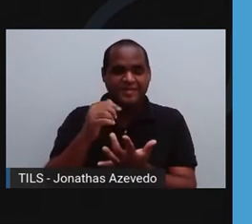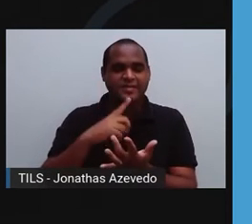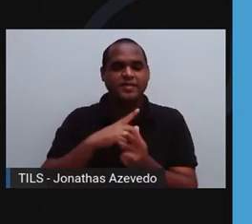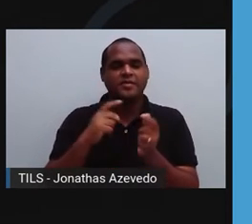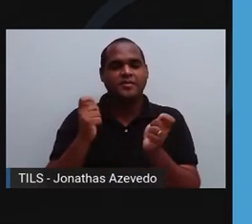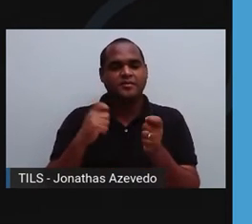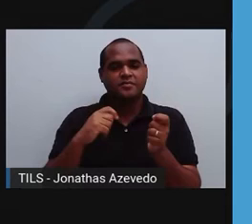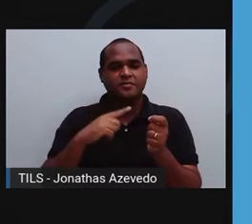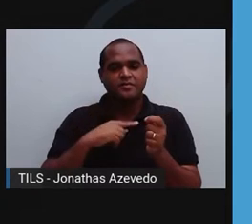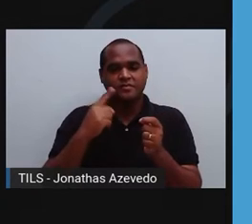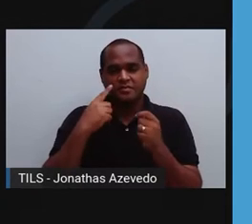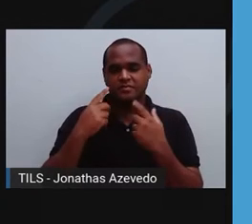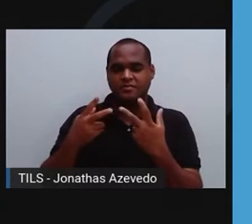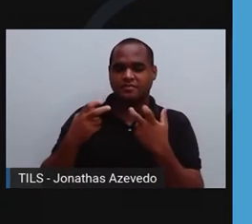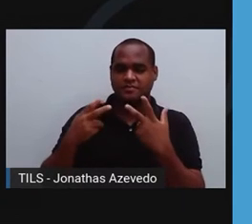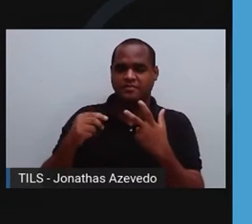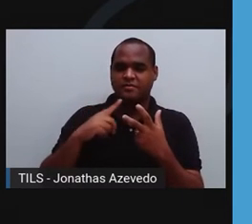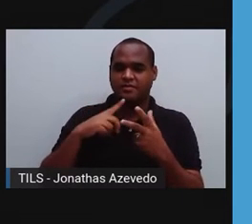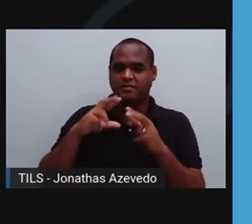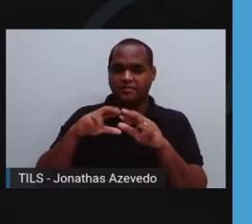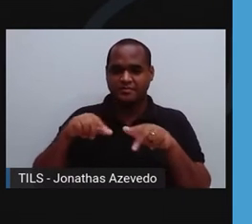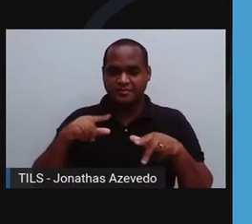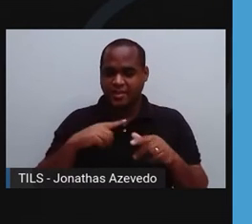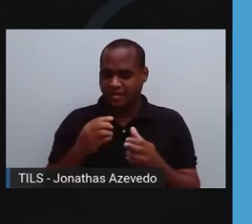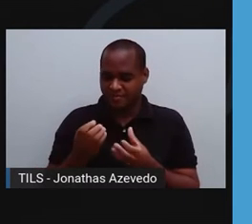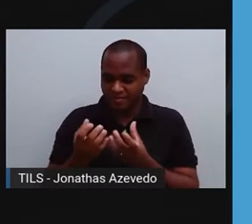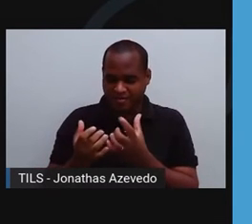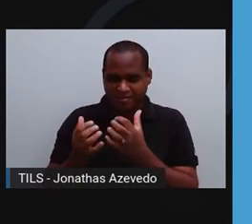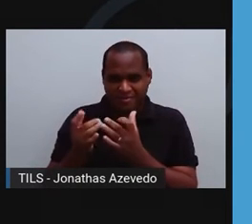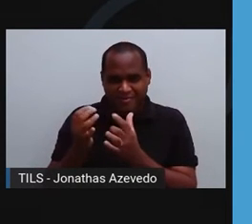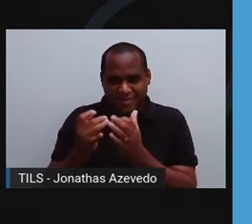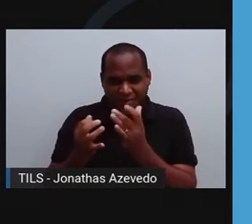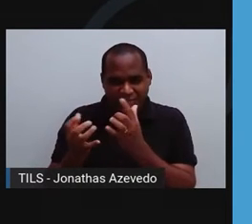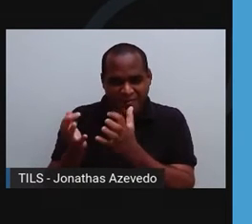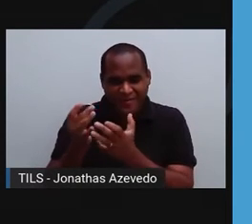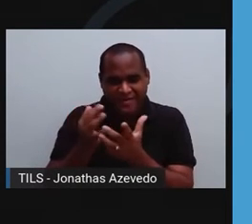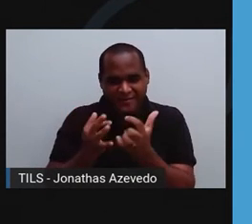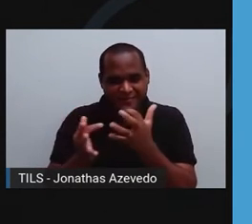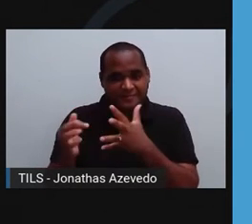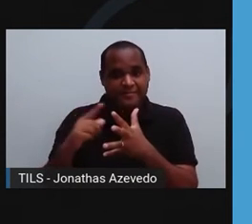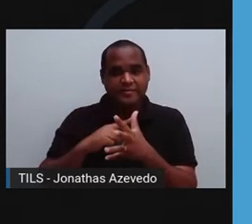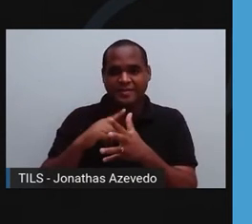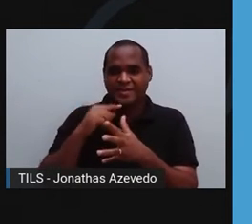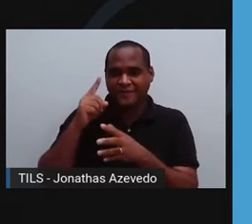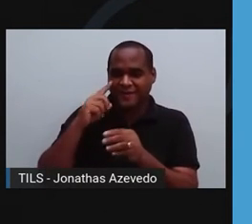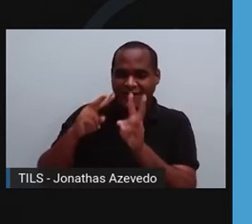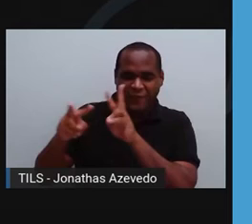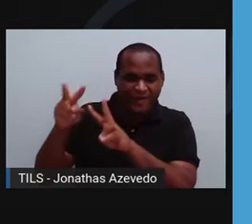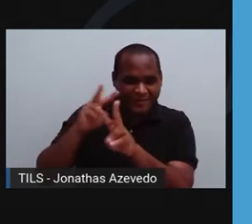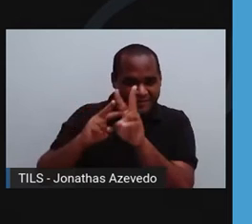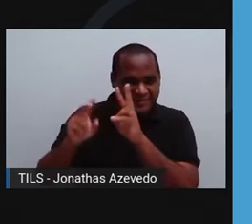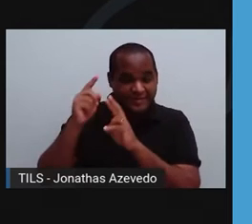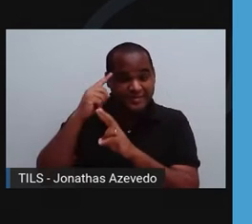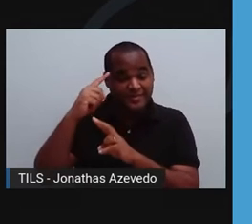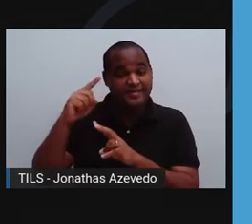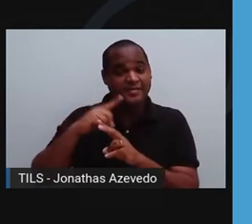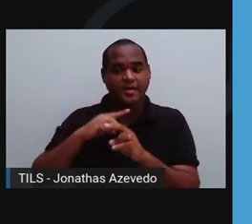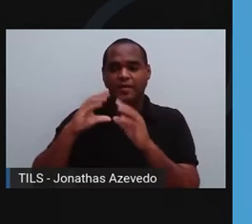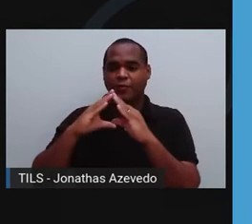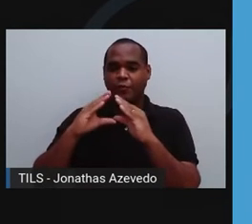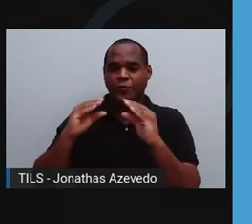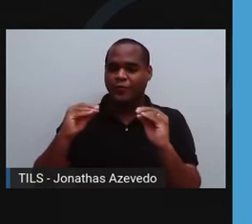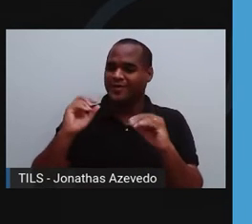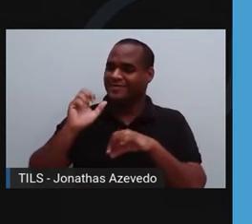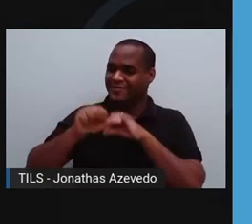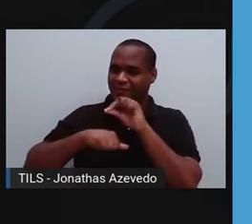possível observarmos a formação de várias bolhas. Essas bolhas correspondem ao ar que estava dissolvido e é liberado no